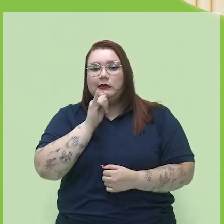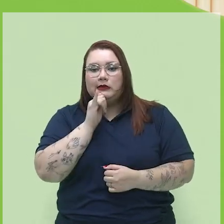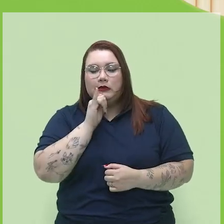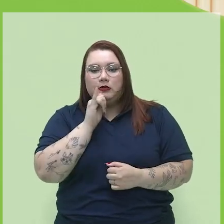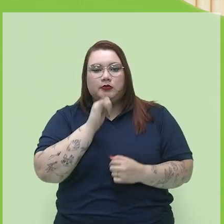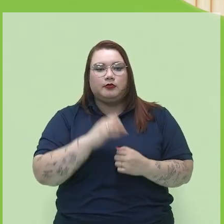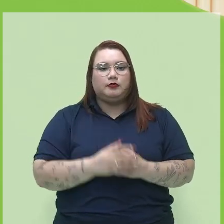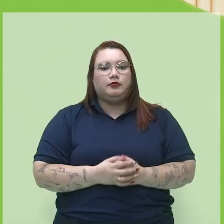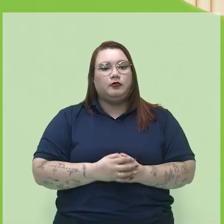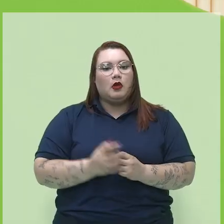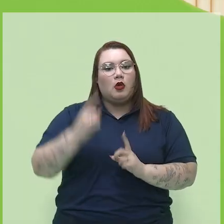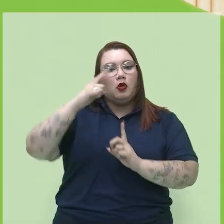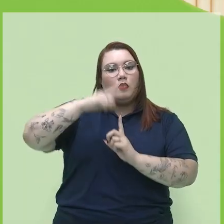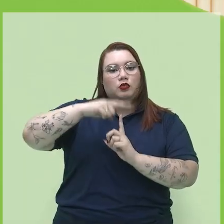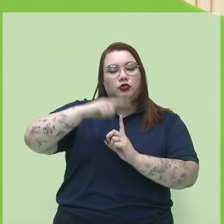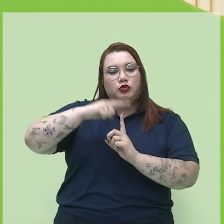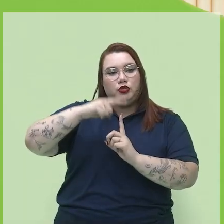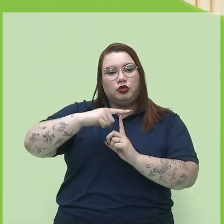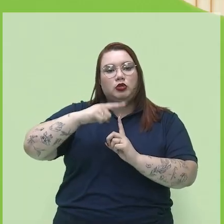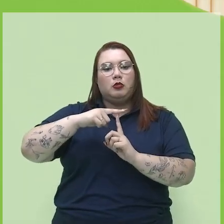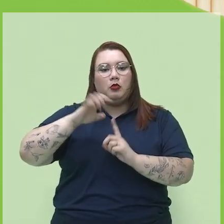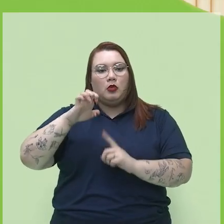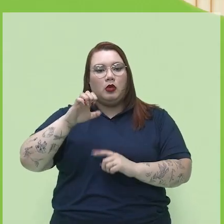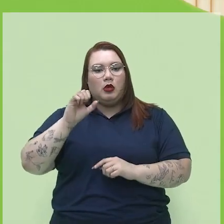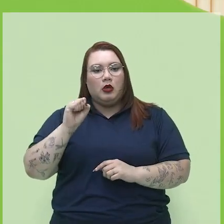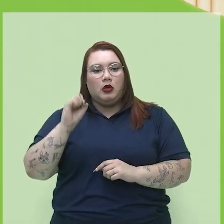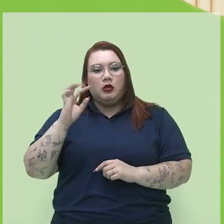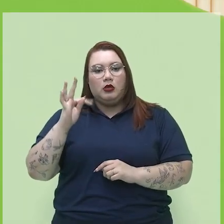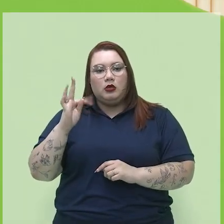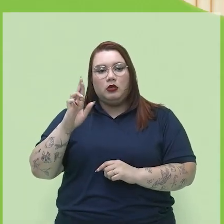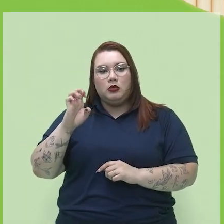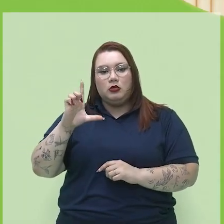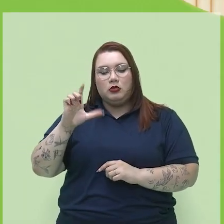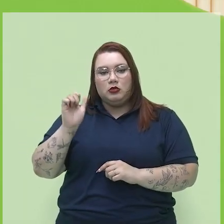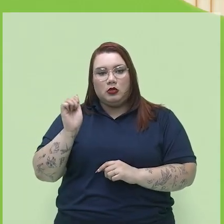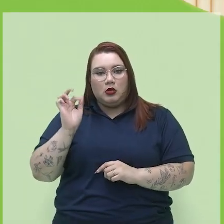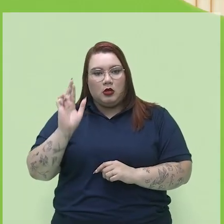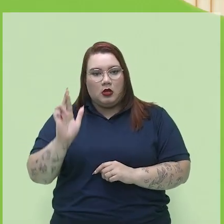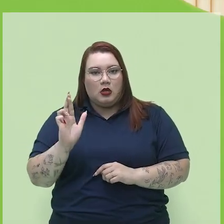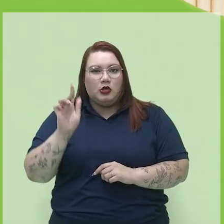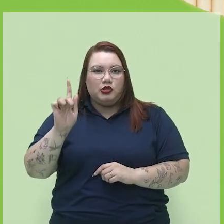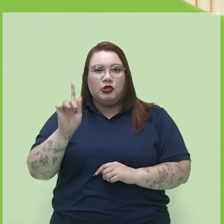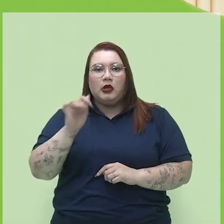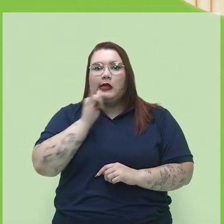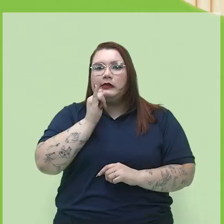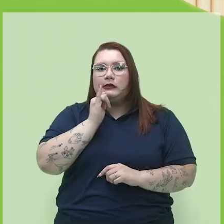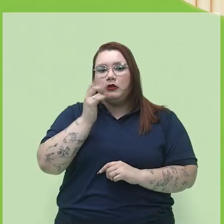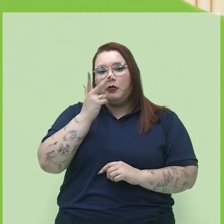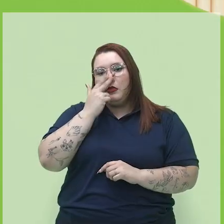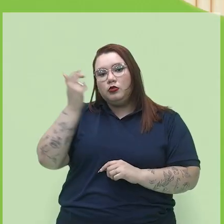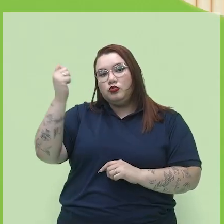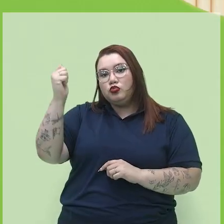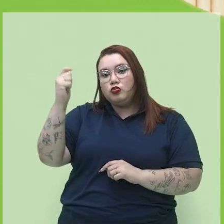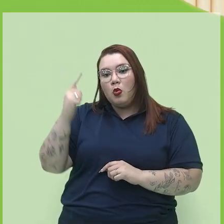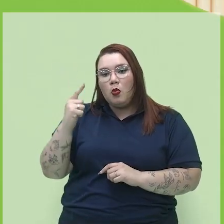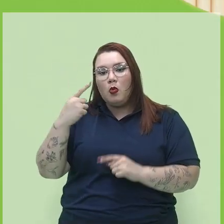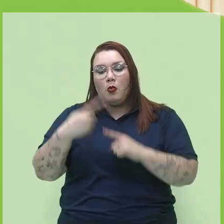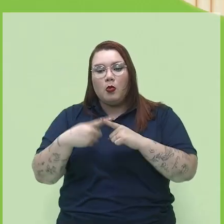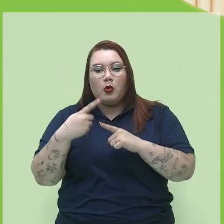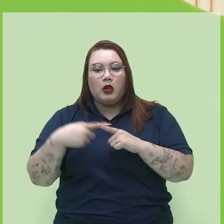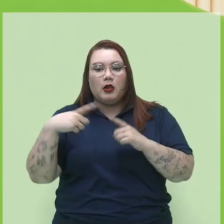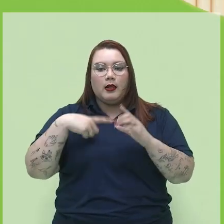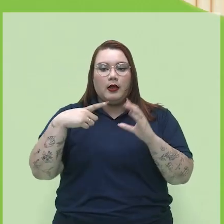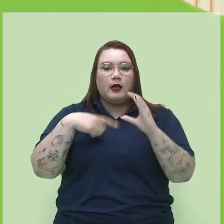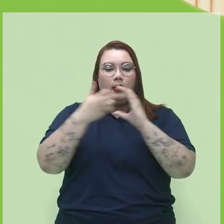bioassinaturas, encontrar, por exemplo, um tipo estelar, né, que seja uma estrela G, como se fosse o nosso Sol, porque